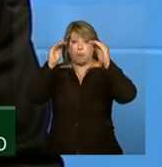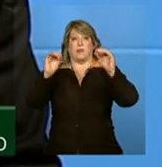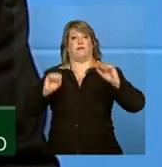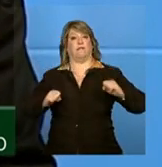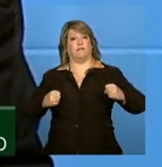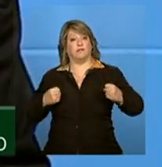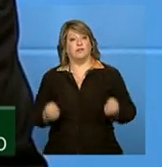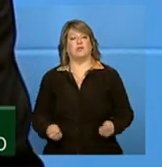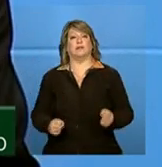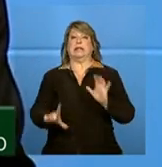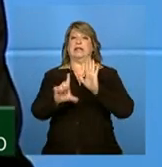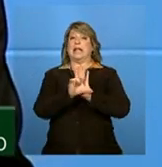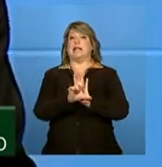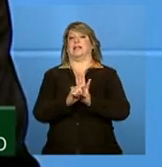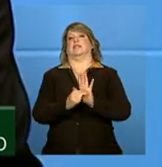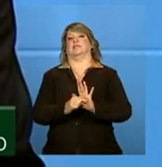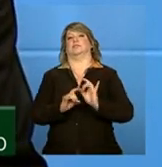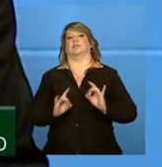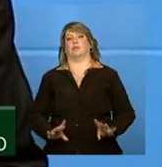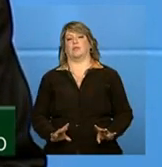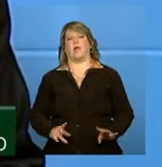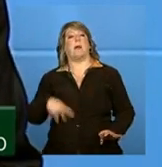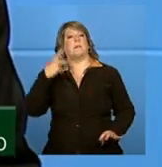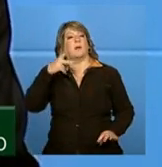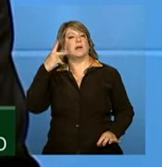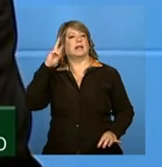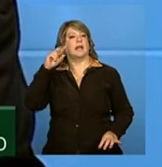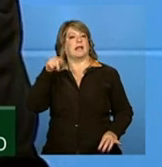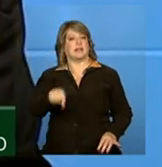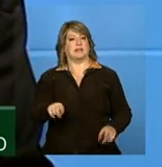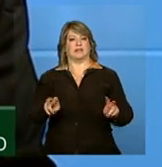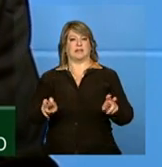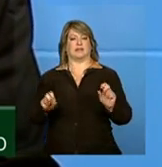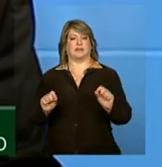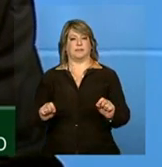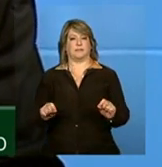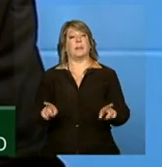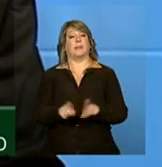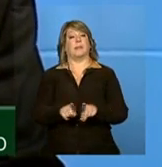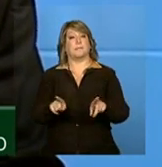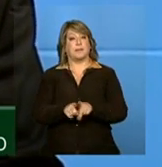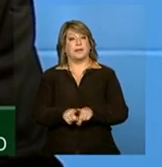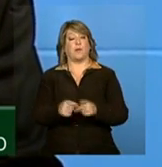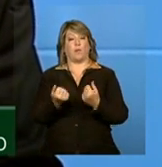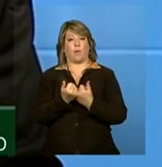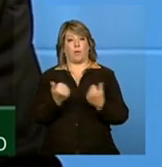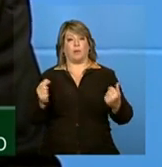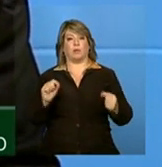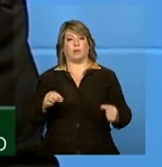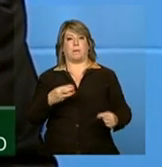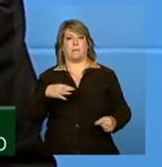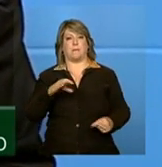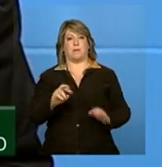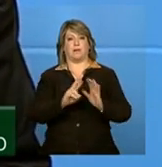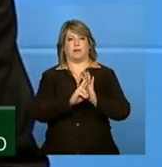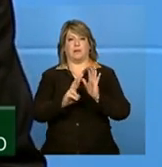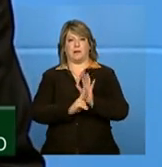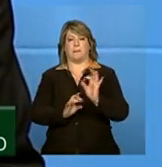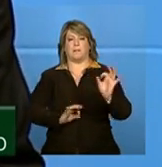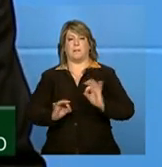a aplicação da legislação e das políticas nessa matéria e também colaborar no marco dos planos de